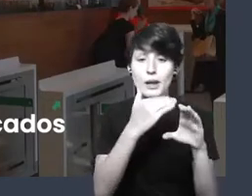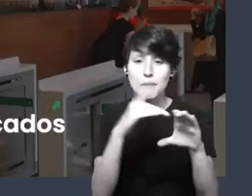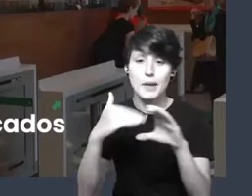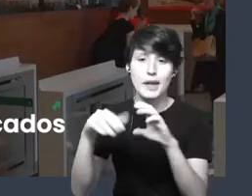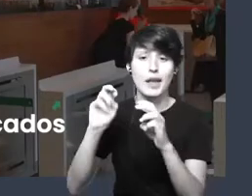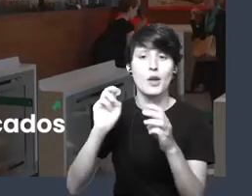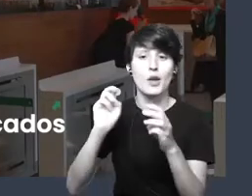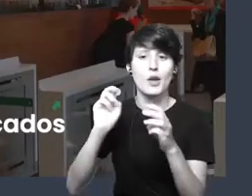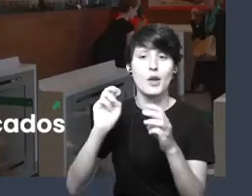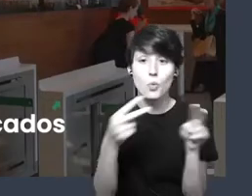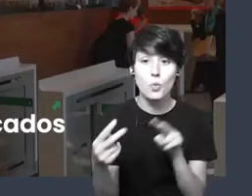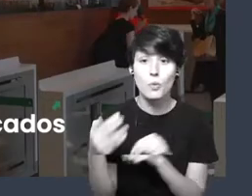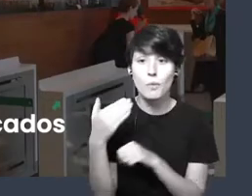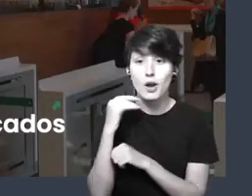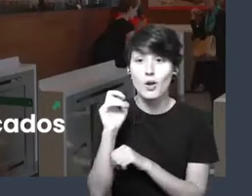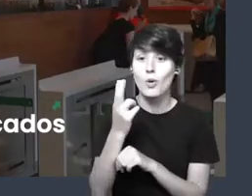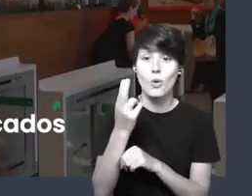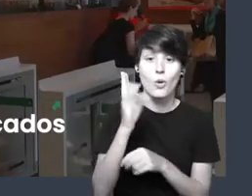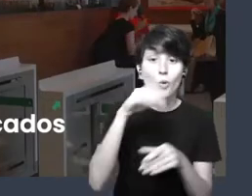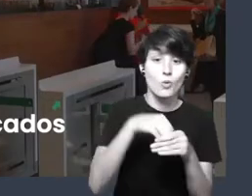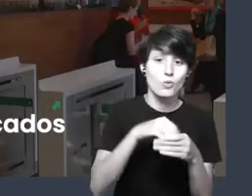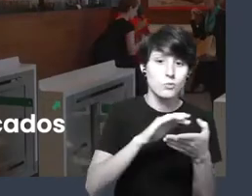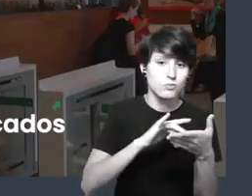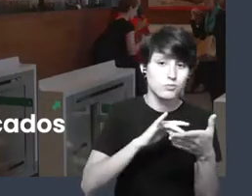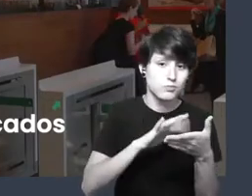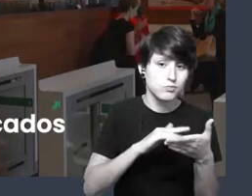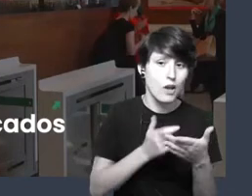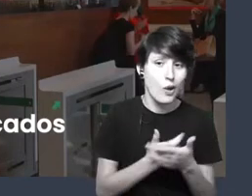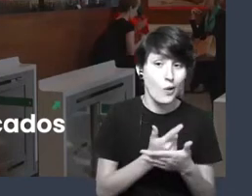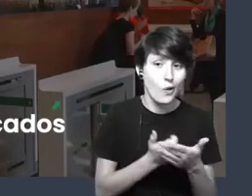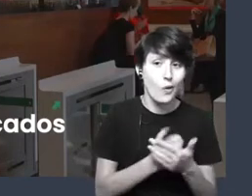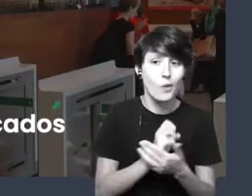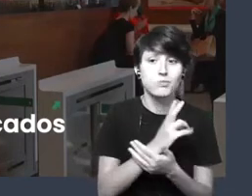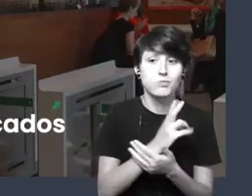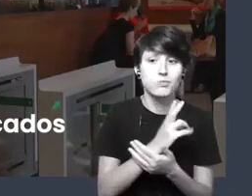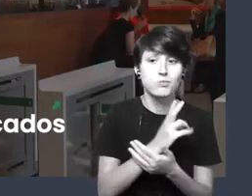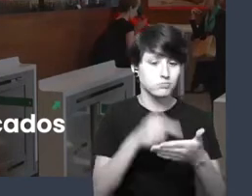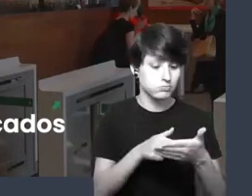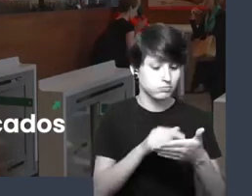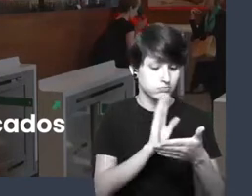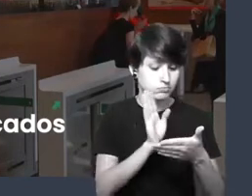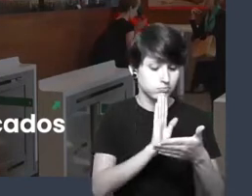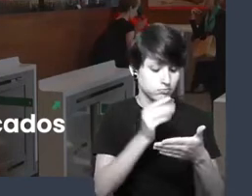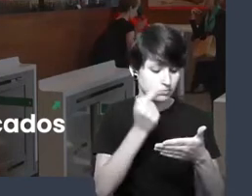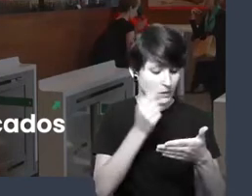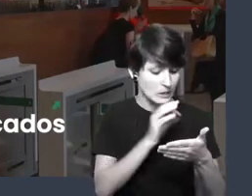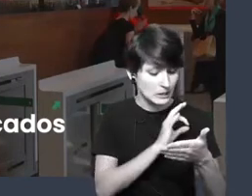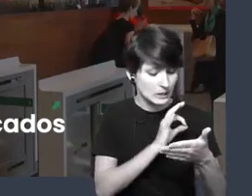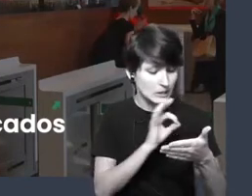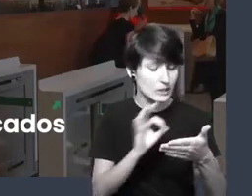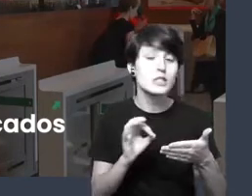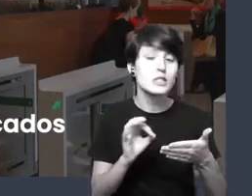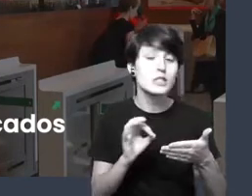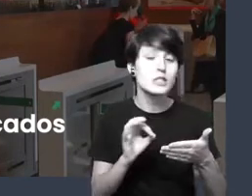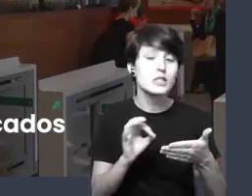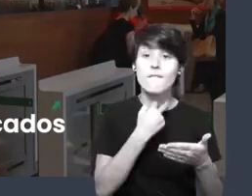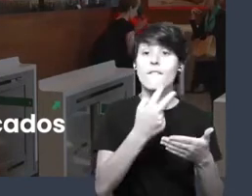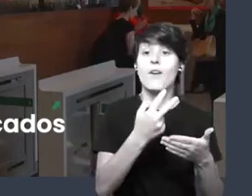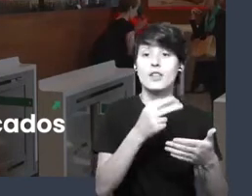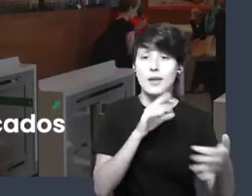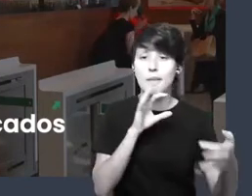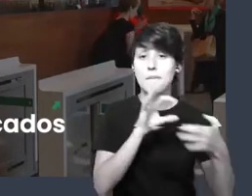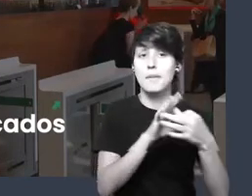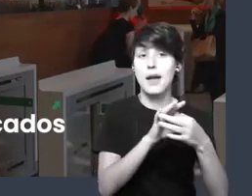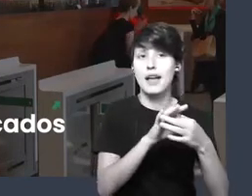faz compras, a gente assiste vídeos, a gente até faz chamada de voz e vídeo, né? E aí você tem os assistentes de voz